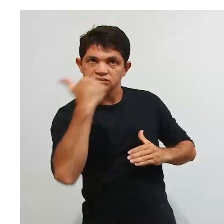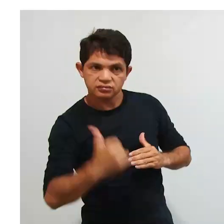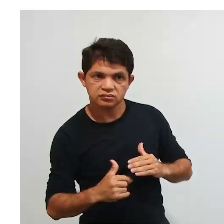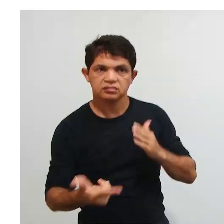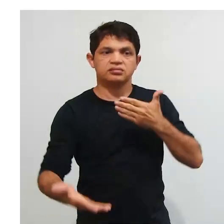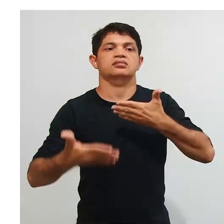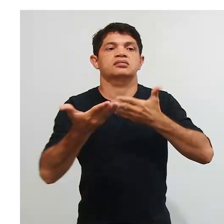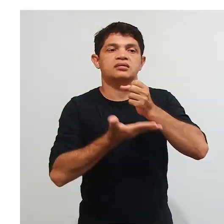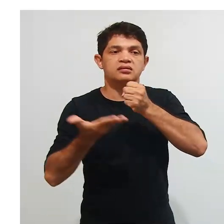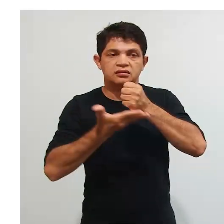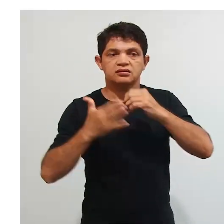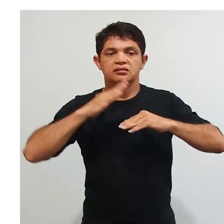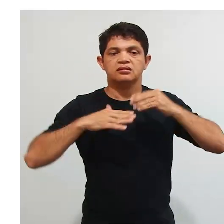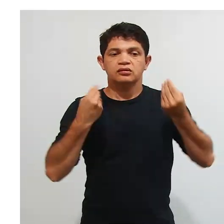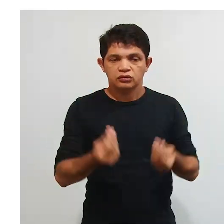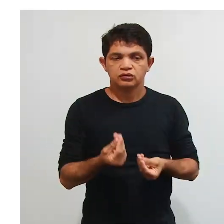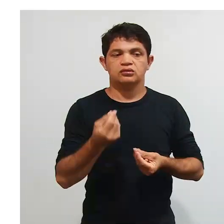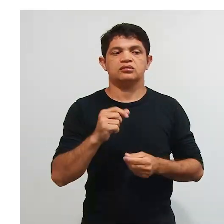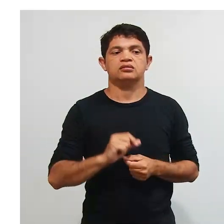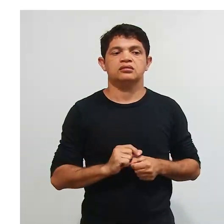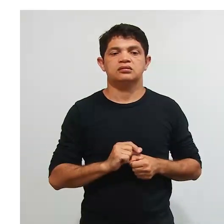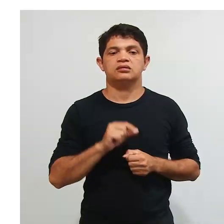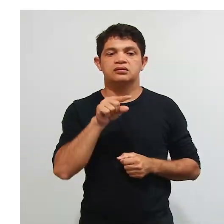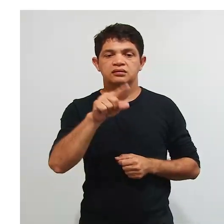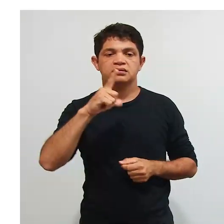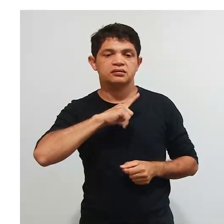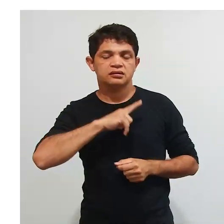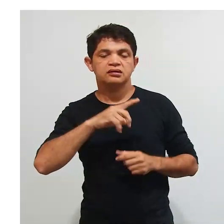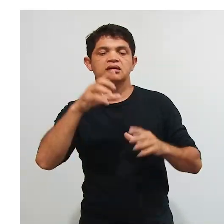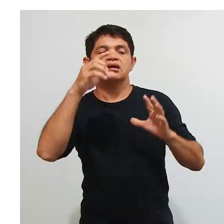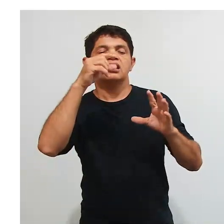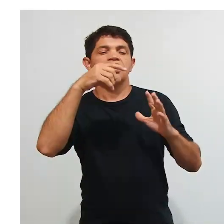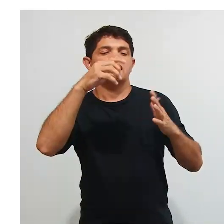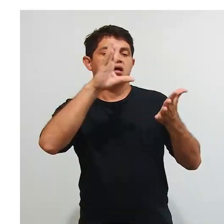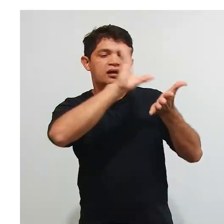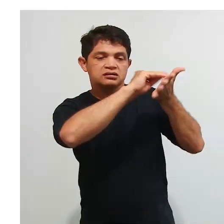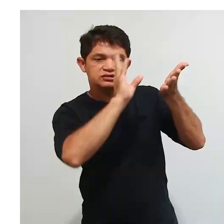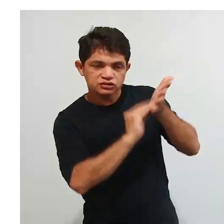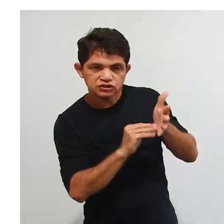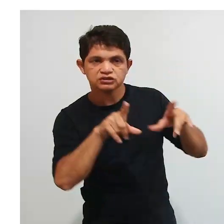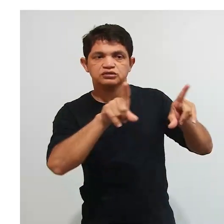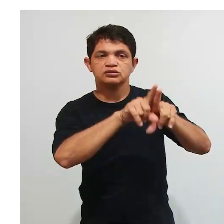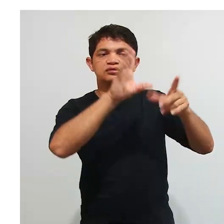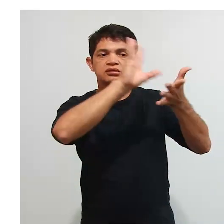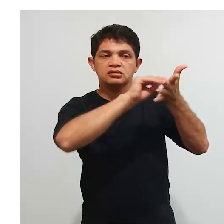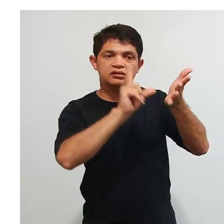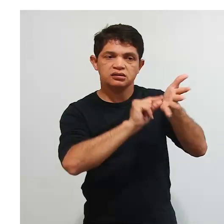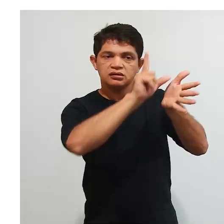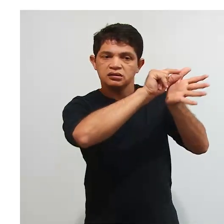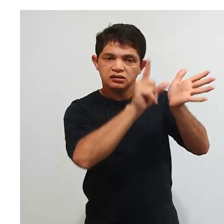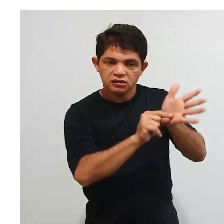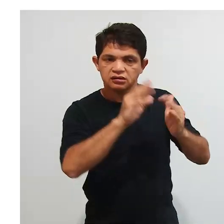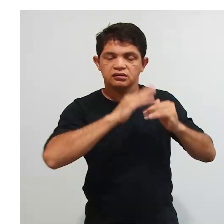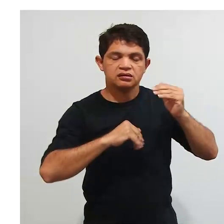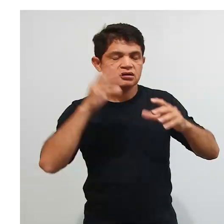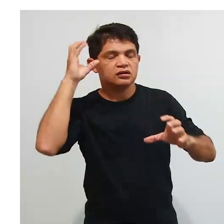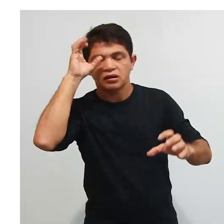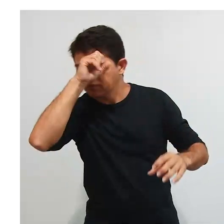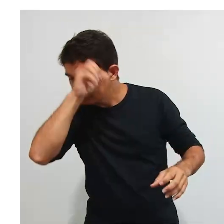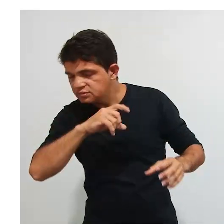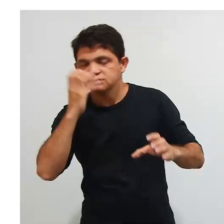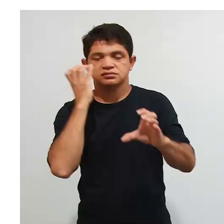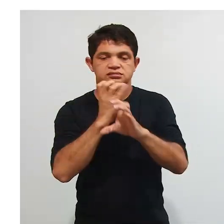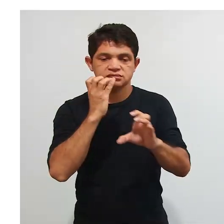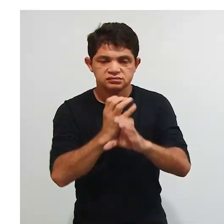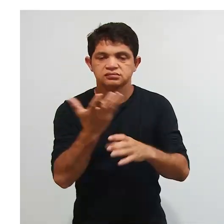e estatísticas de transtornos, que é o DSM-5. Nós temos esse artigo aqui da revista que